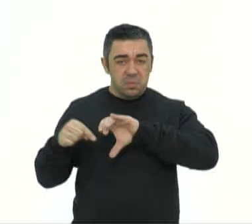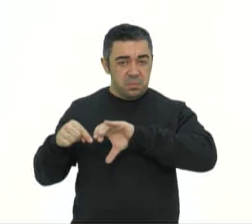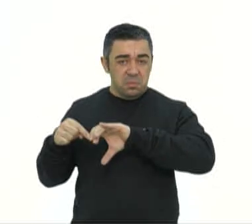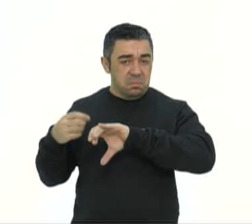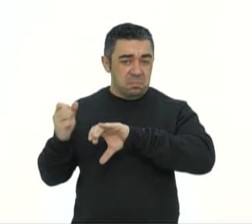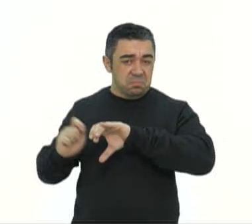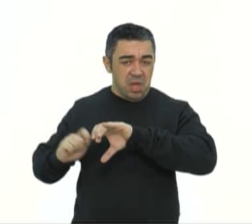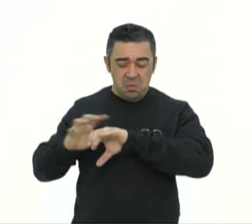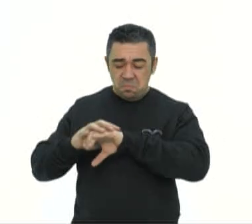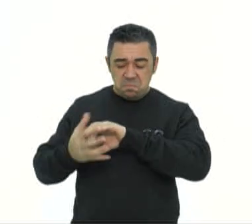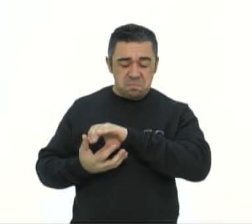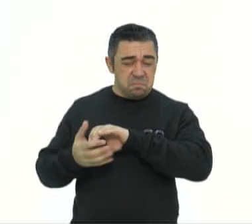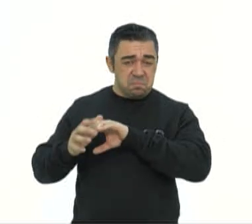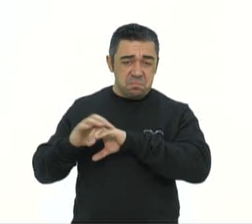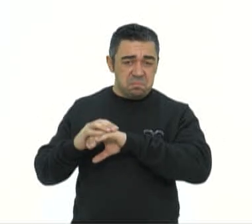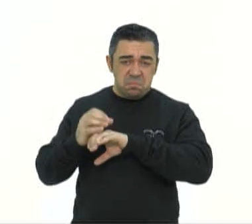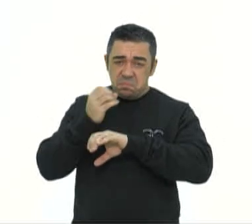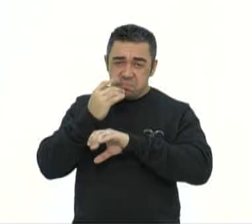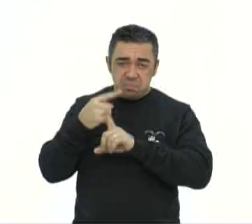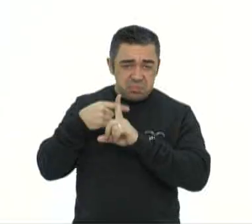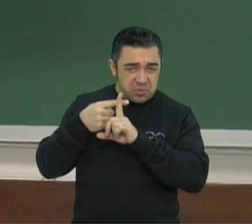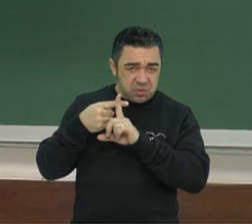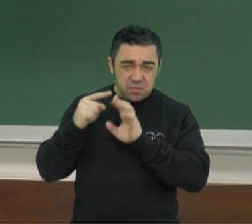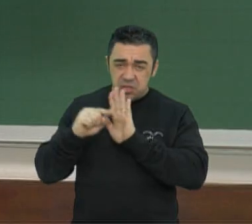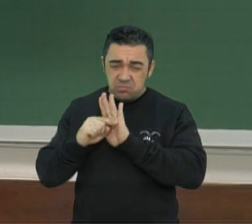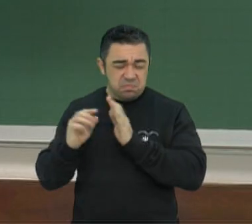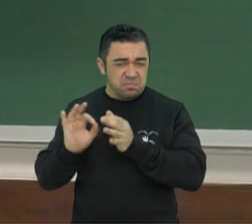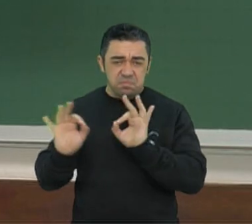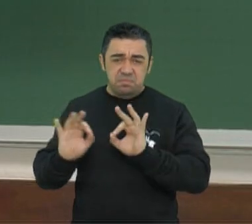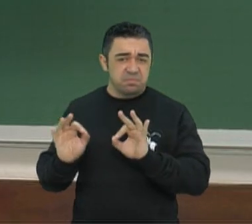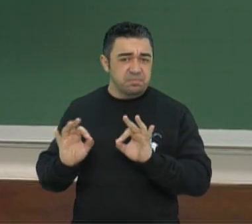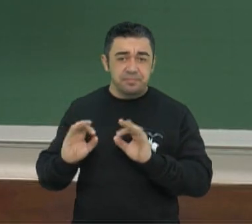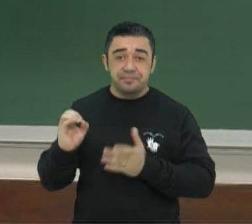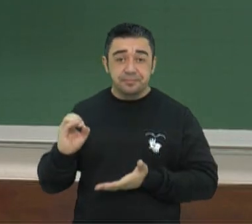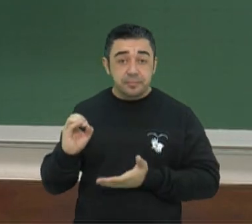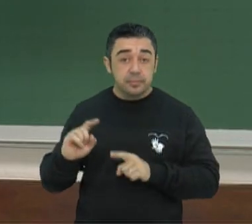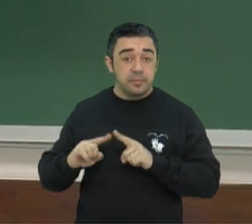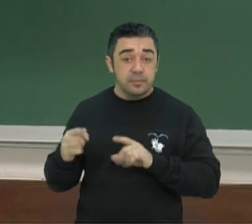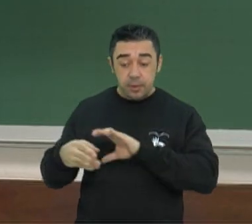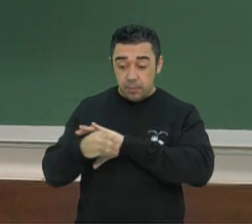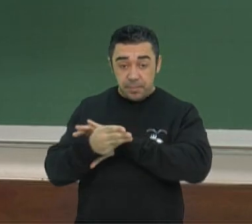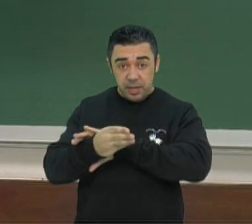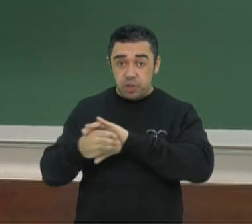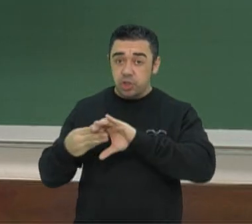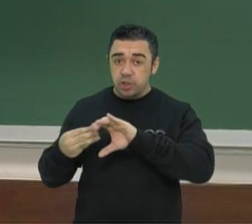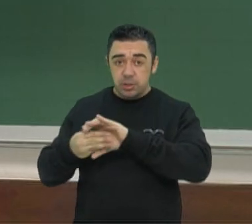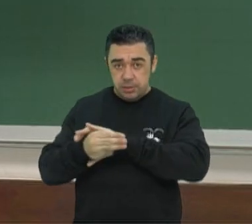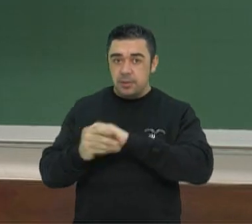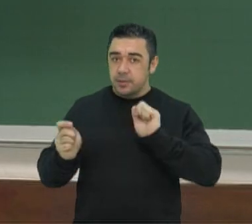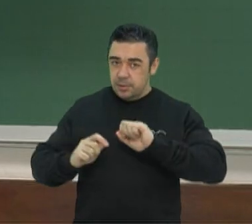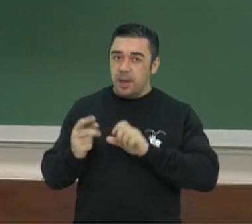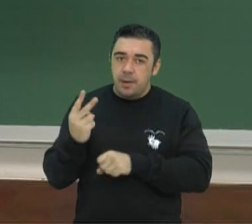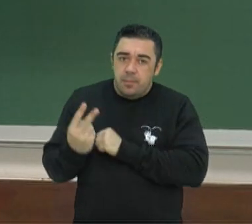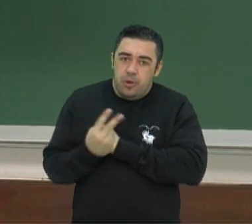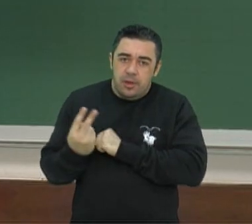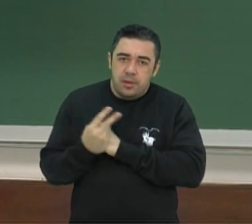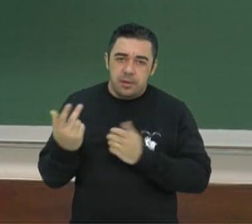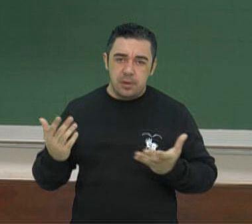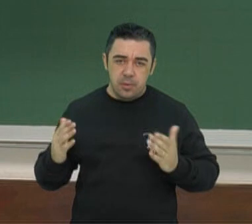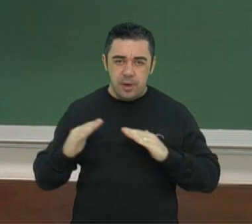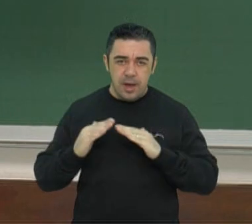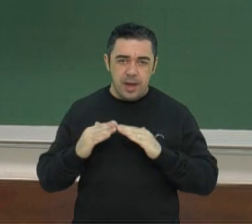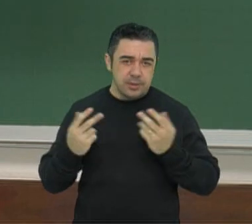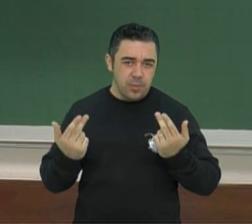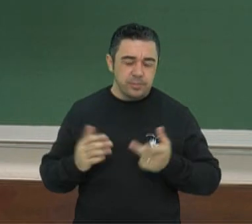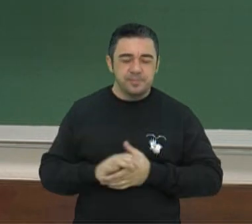pepino? Faz algum bem? Também não. Então, para ele não faz diferença alguma. Mas para o peixe-pérola ou para o peixe-agulha faz diferença, né? Ele está protegido, ele